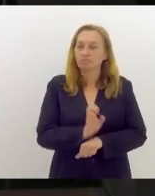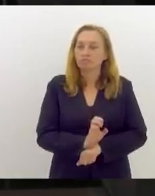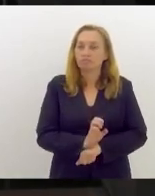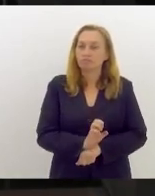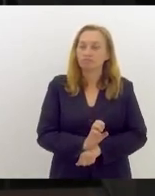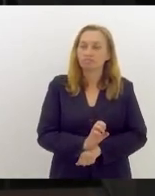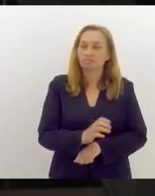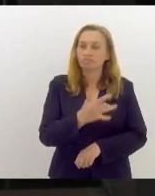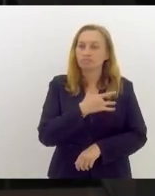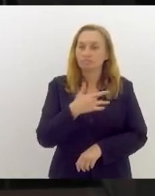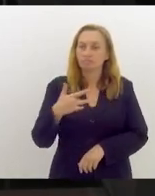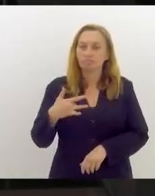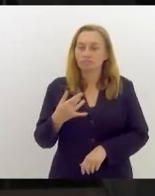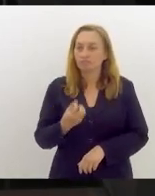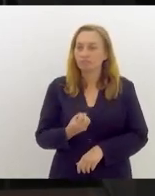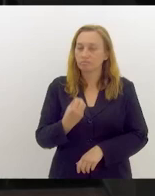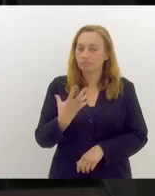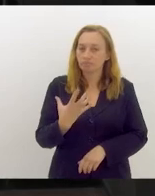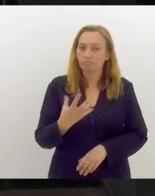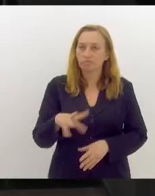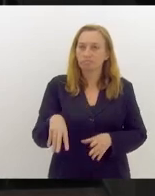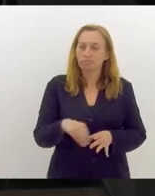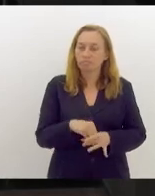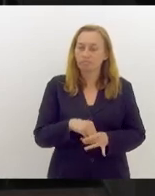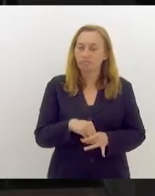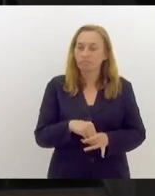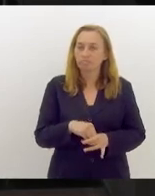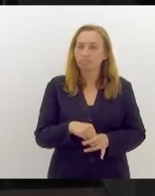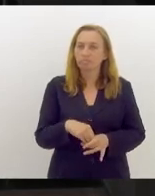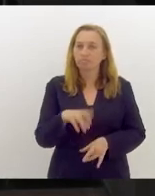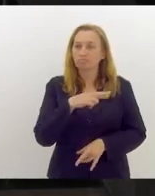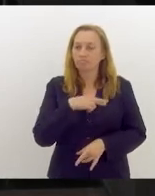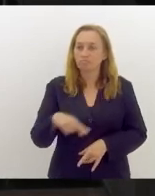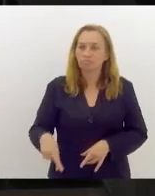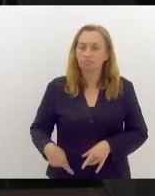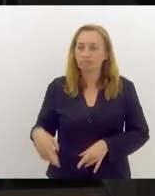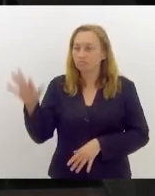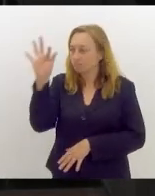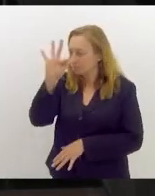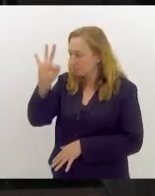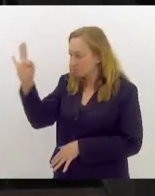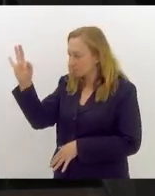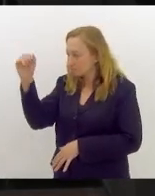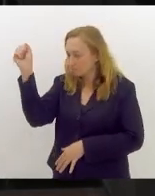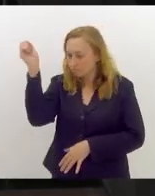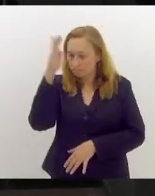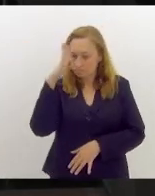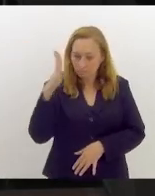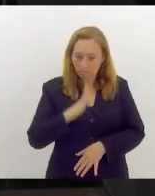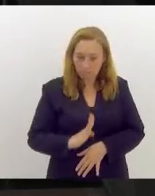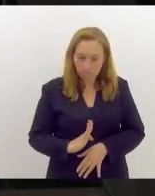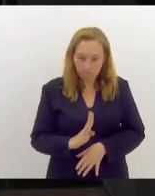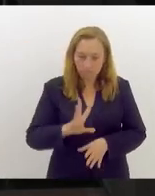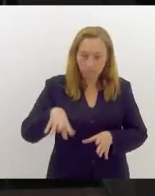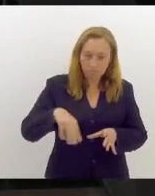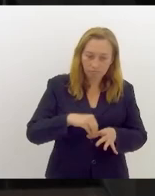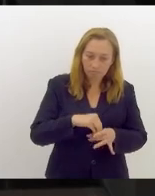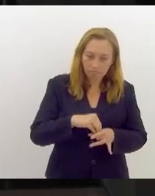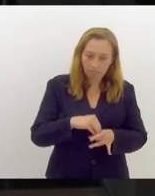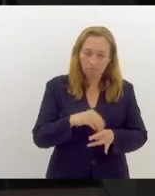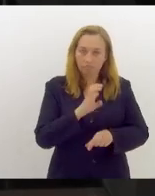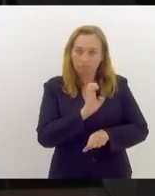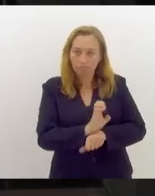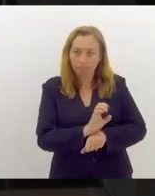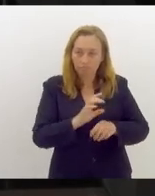bem-estar social dentro da República Federativa do Brasil dentro de